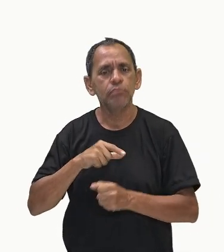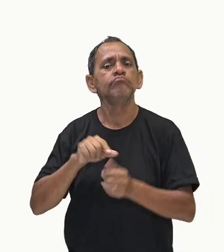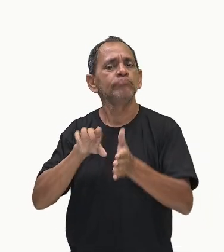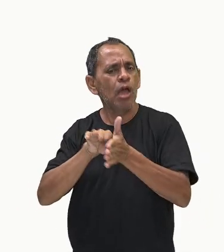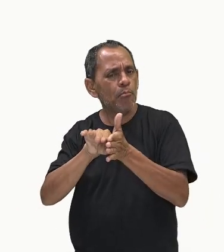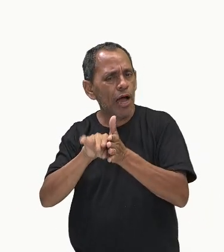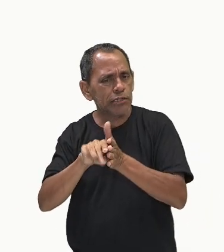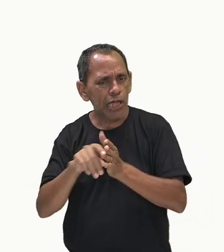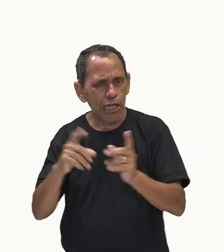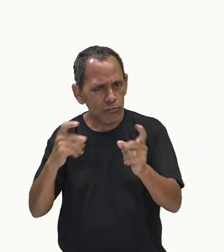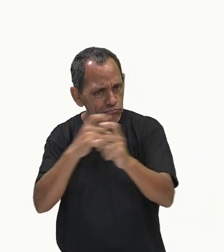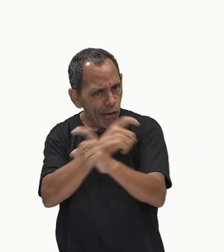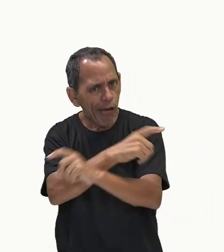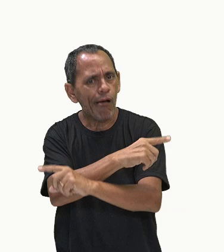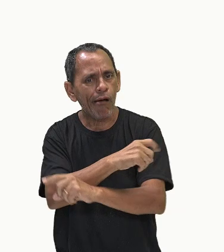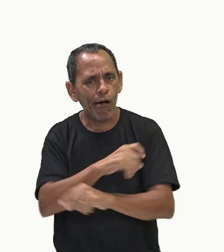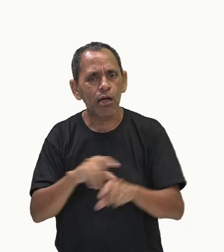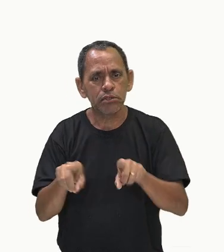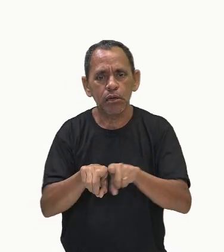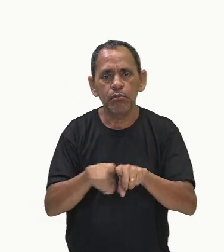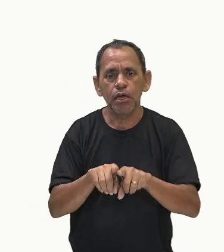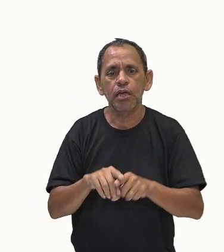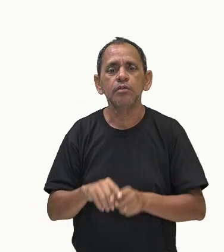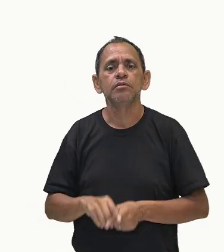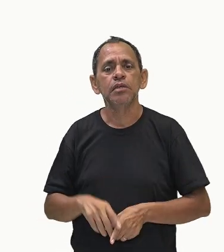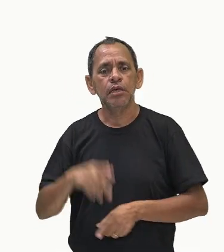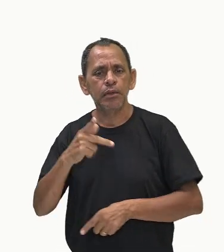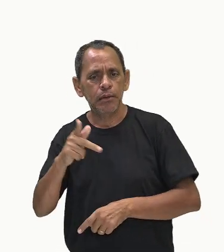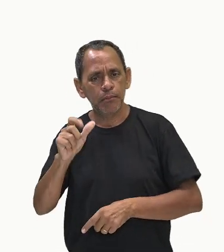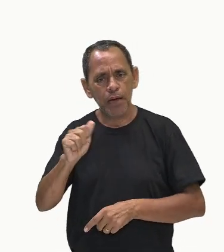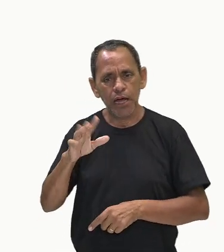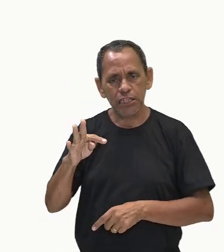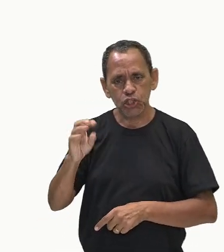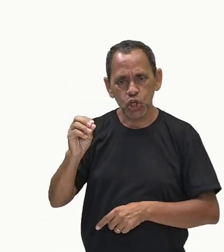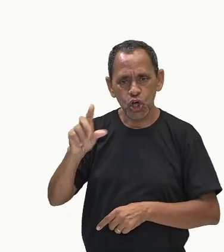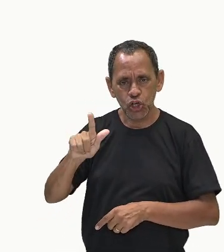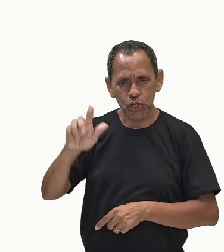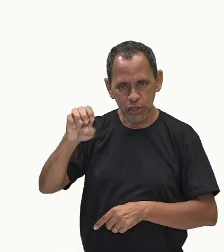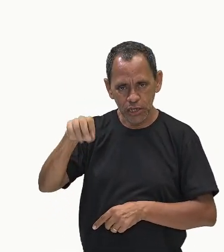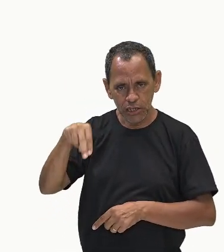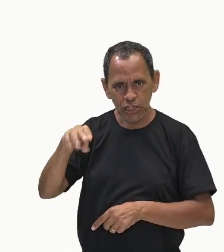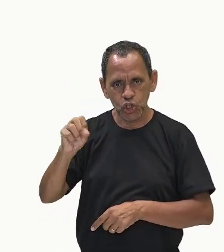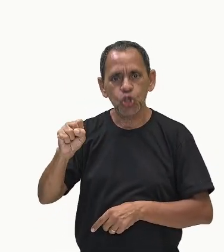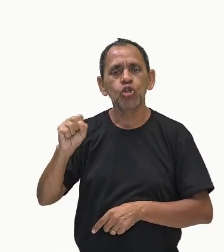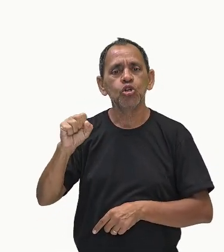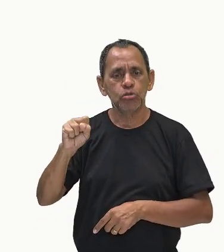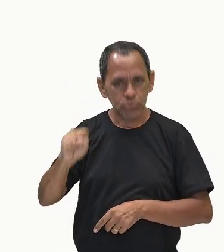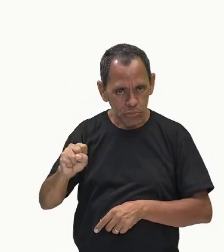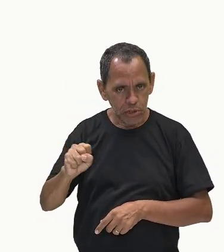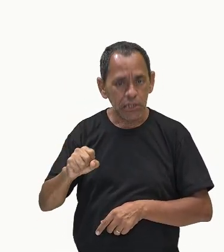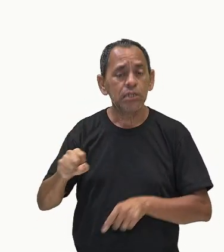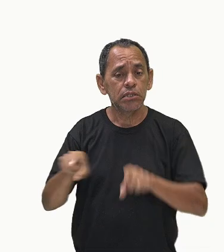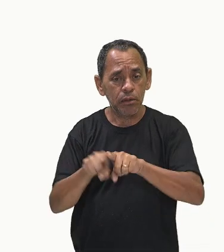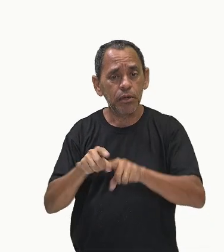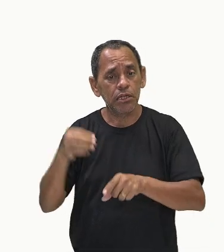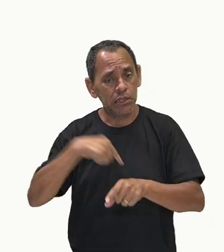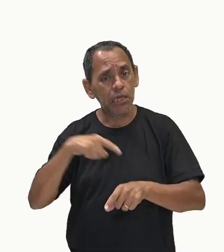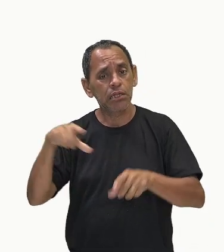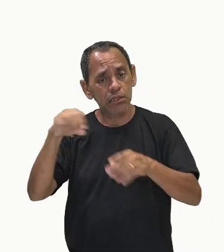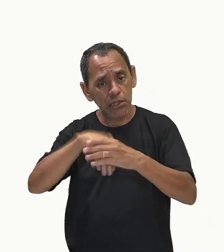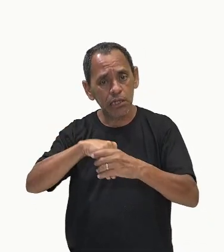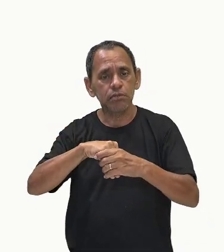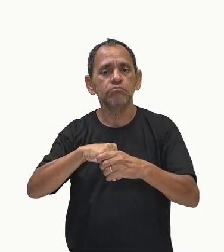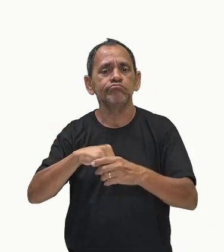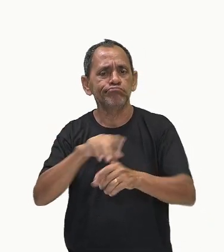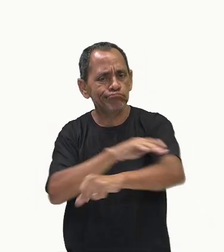sendo patógenas ou simplesmente oportunistas, elas vão estar presentes na pele. E esse esquema está mostrando